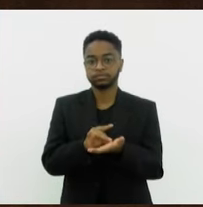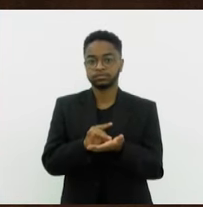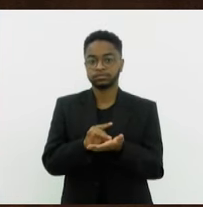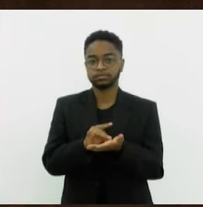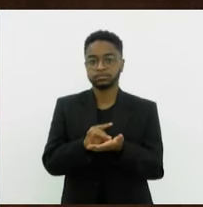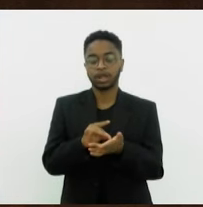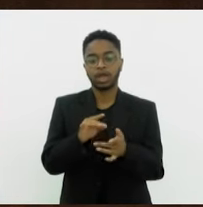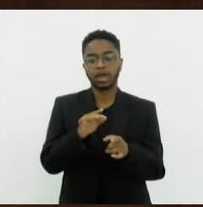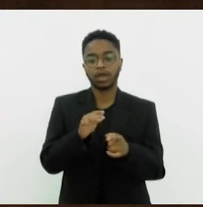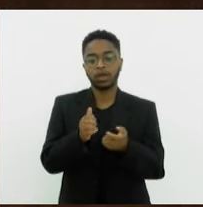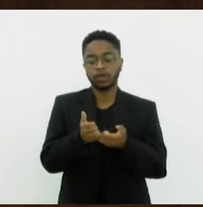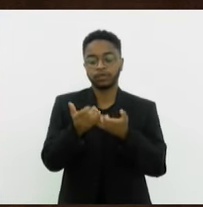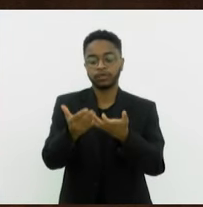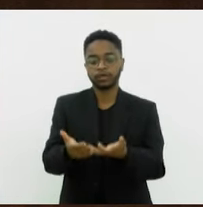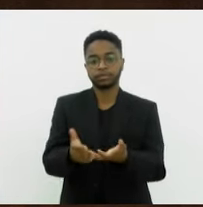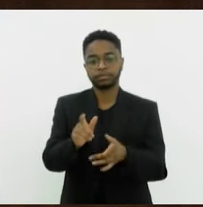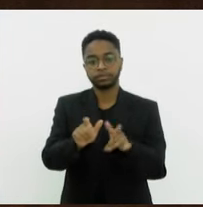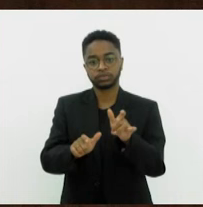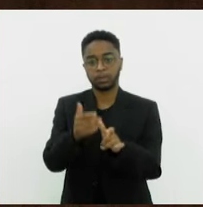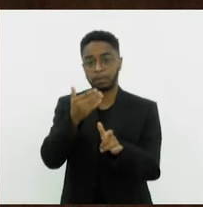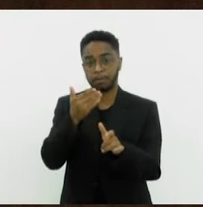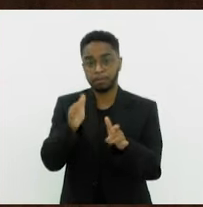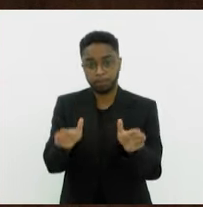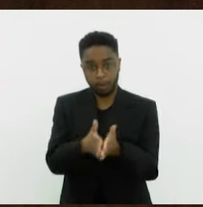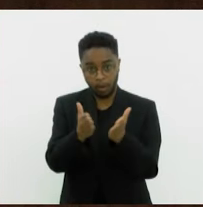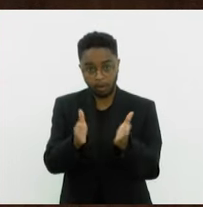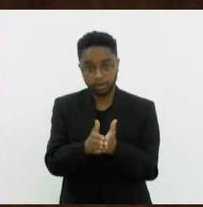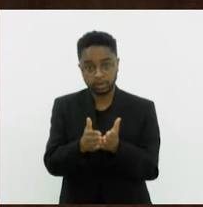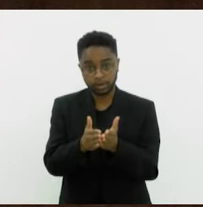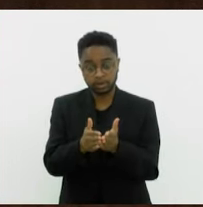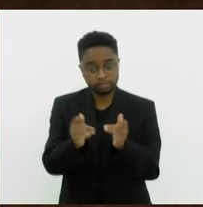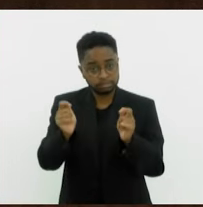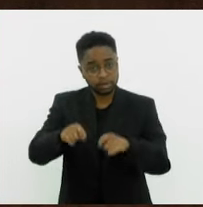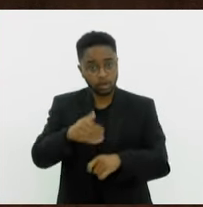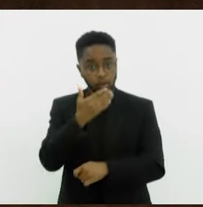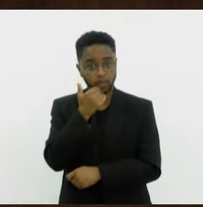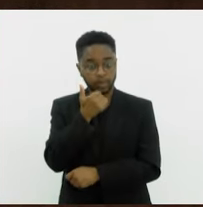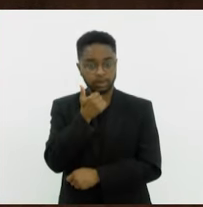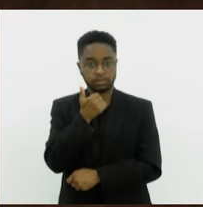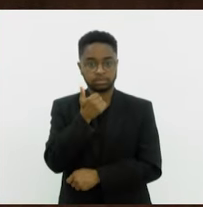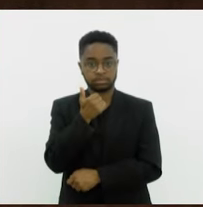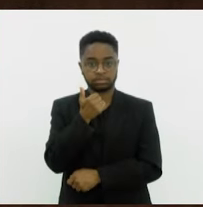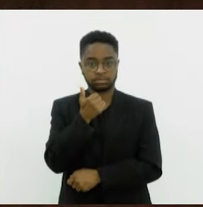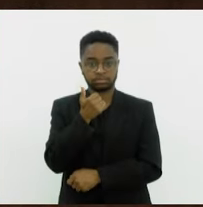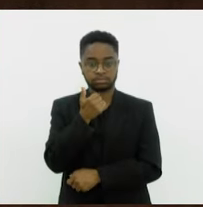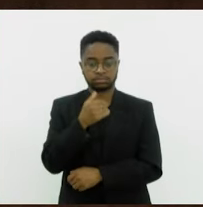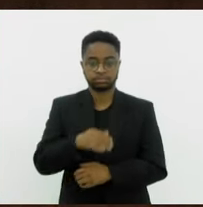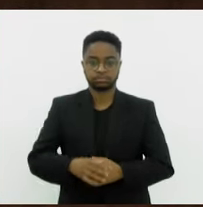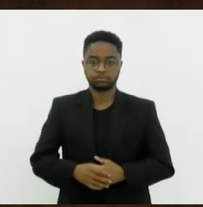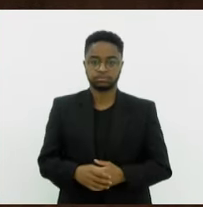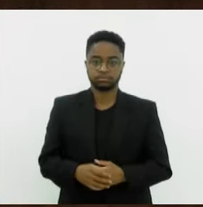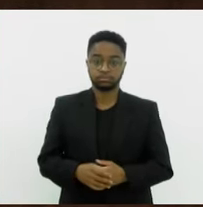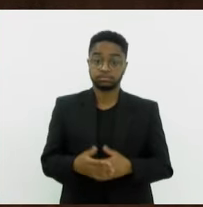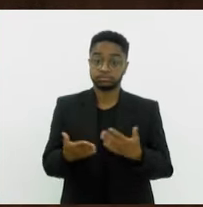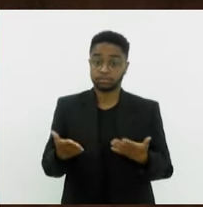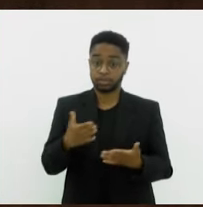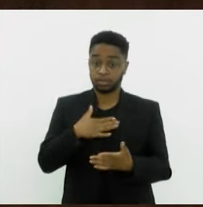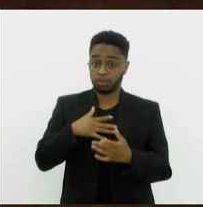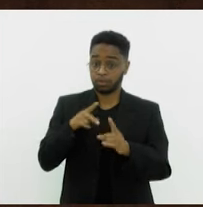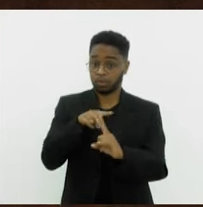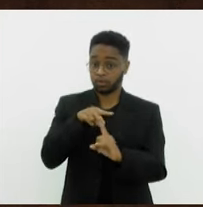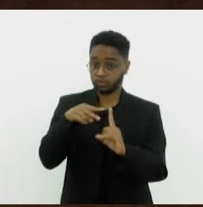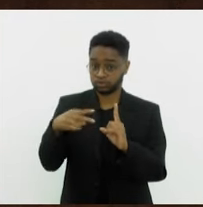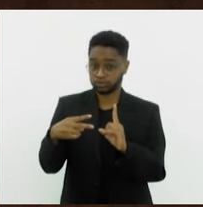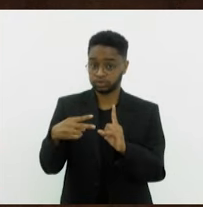mais pobres se alimentarem. Então, não há, no meu entendimento, sobre